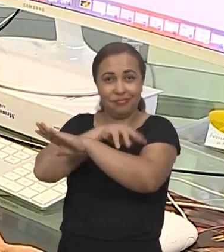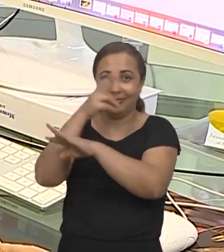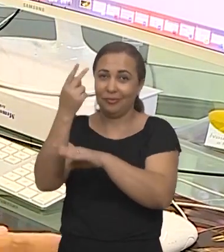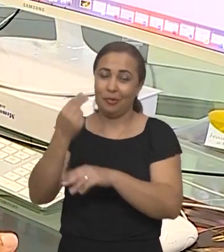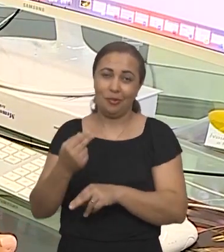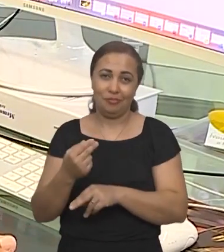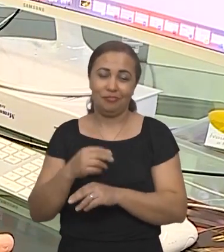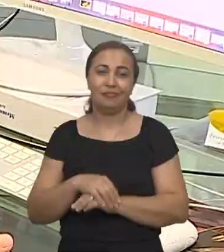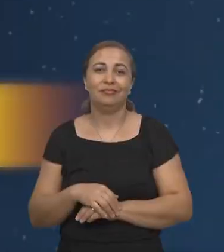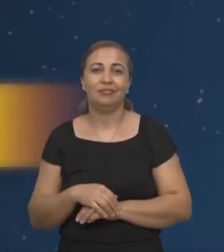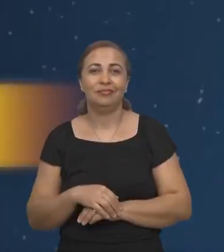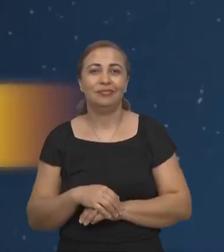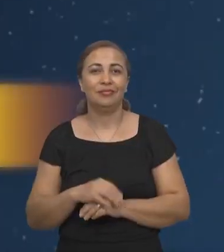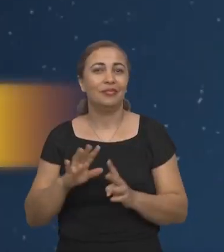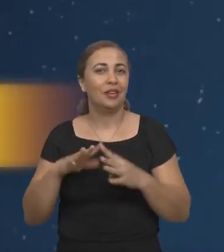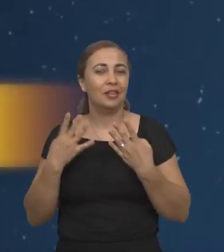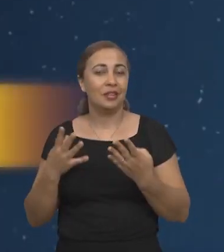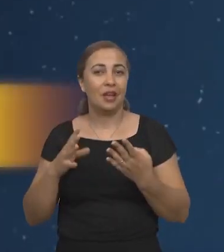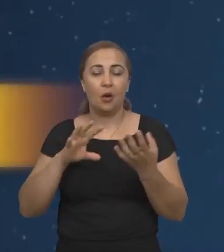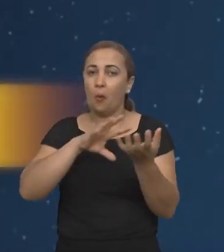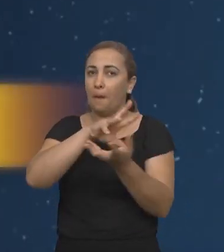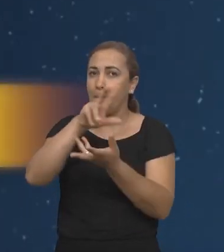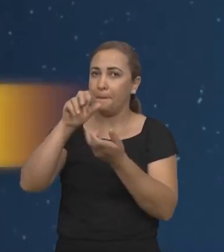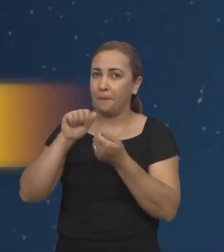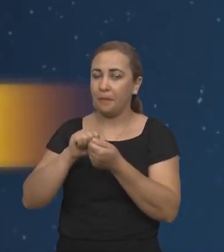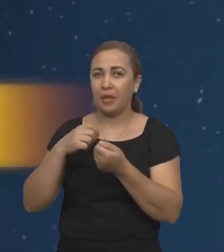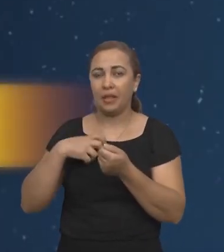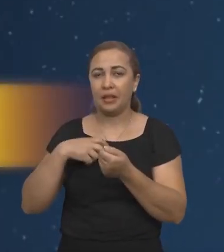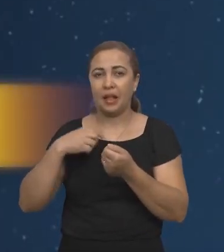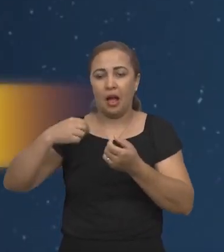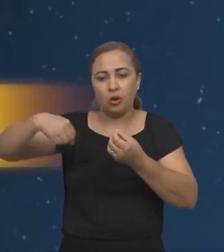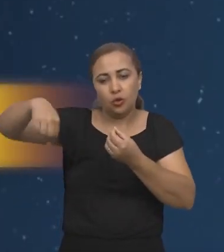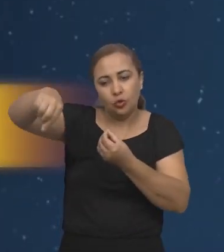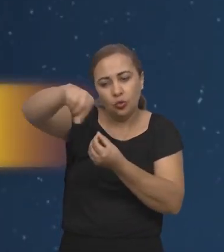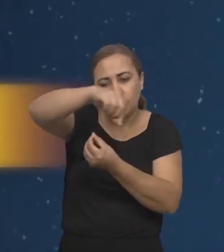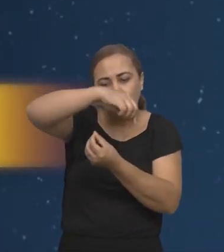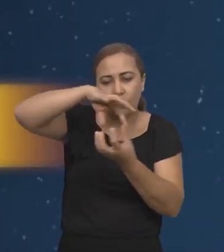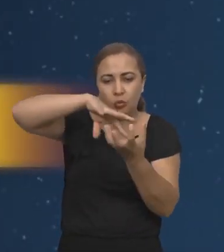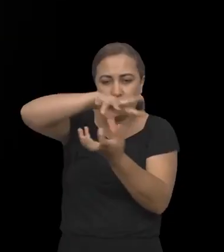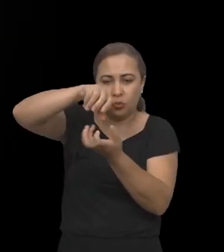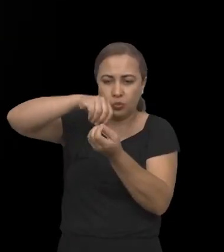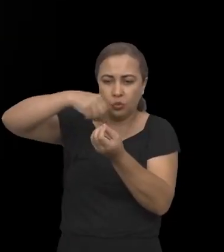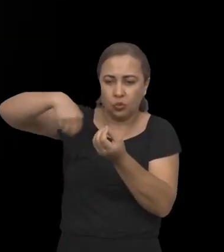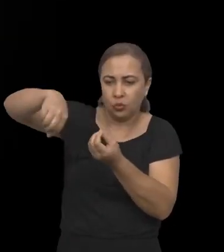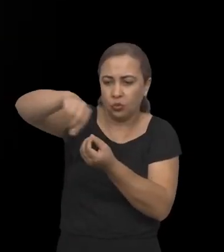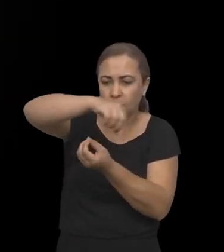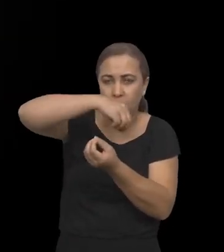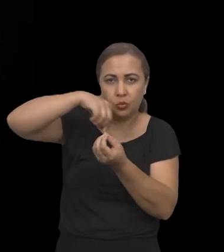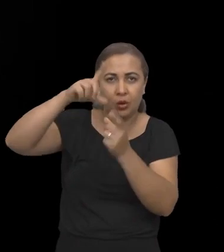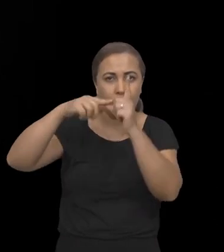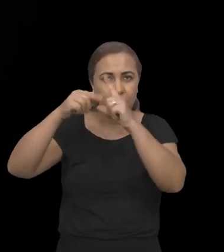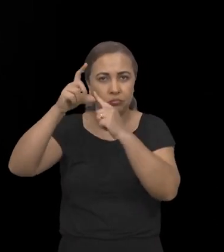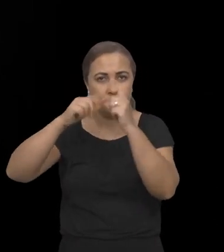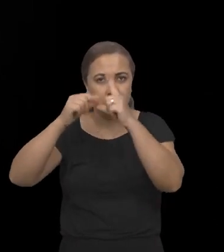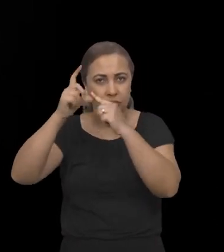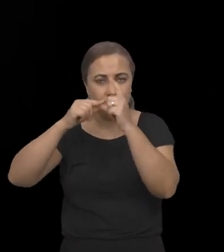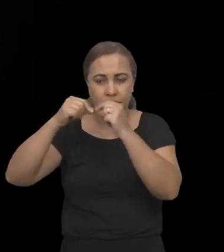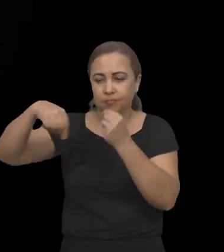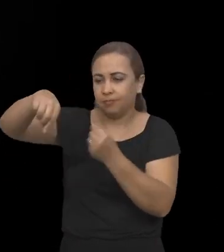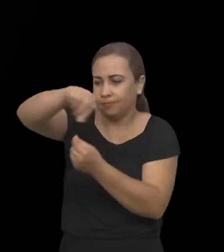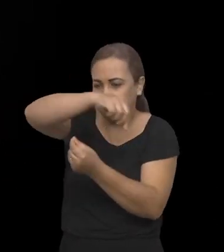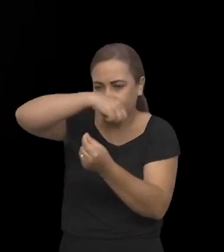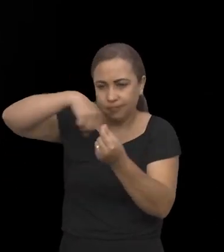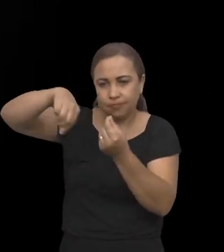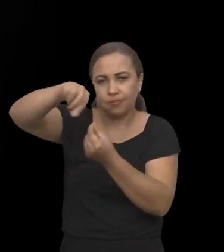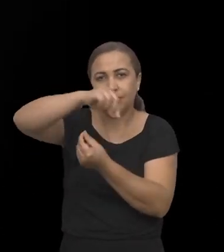utilizamos no nosso dia a dia. O fato do planeta estar girando em torno está orbitando a estrela,